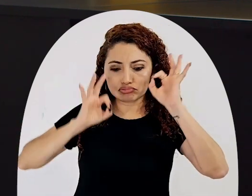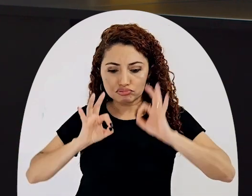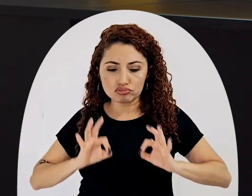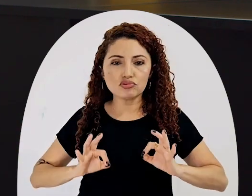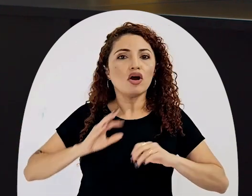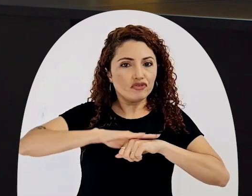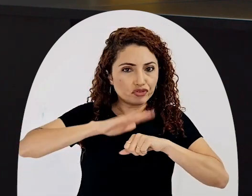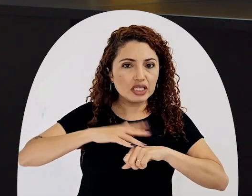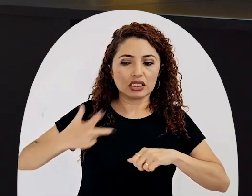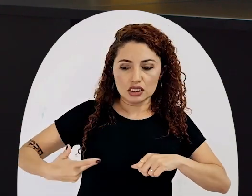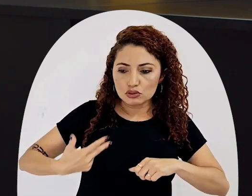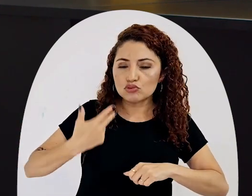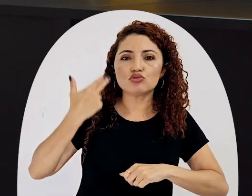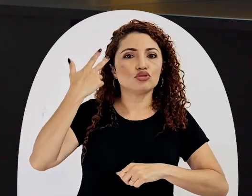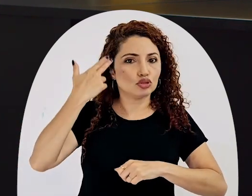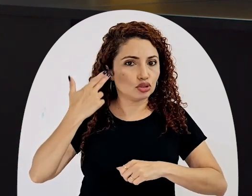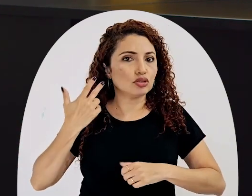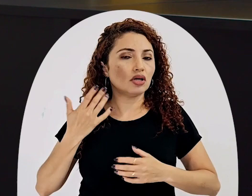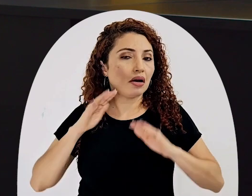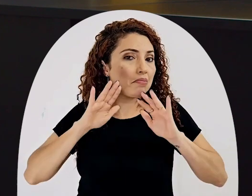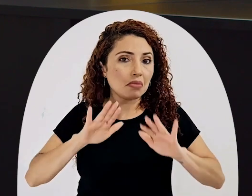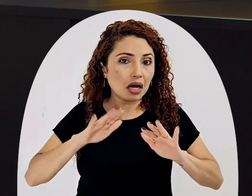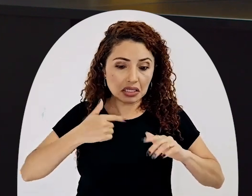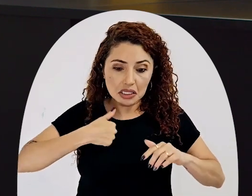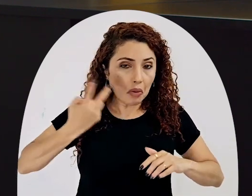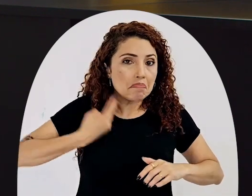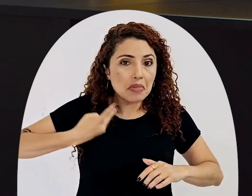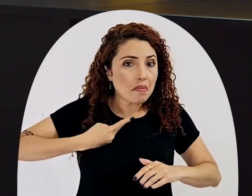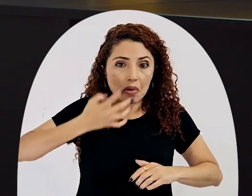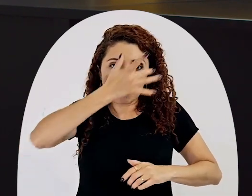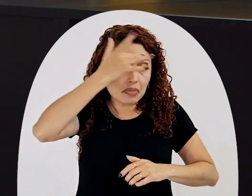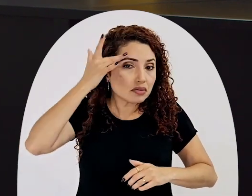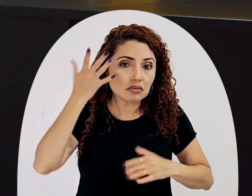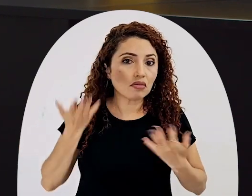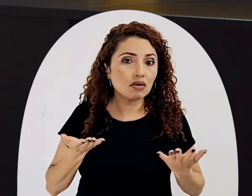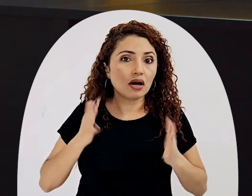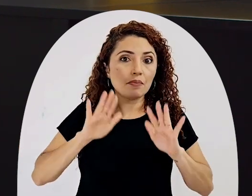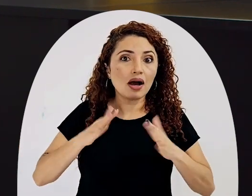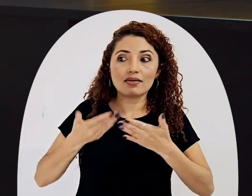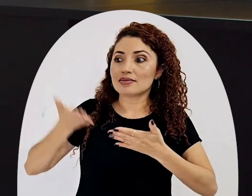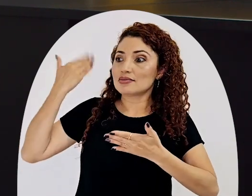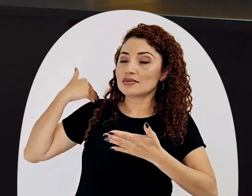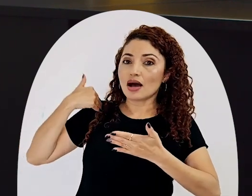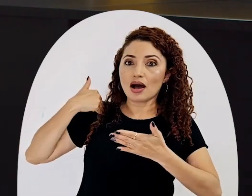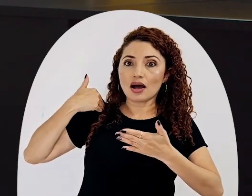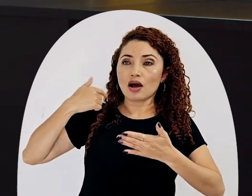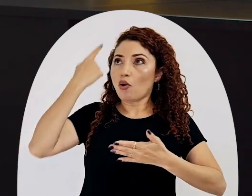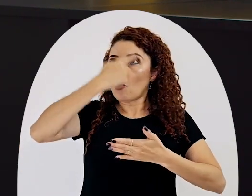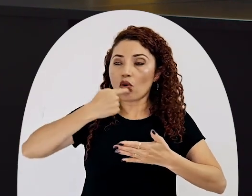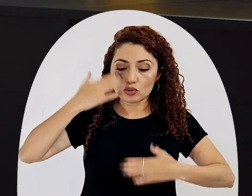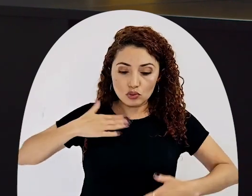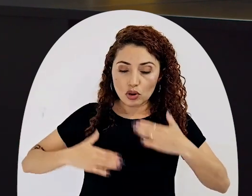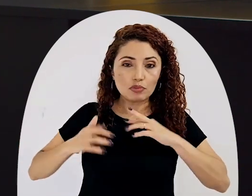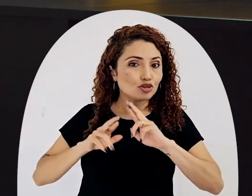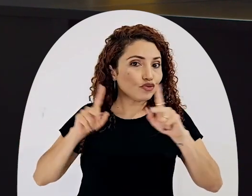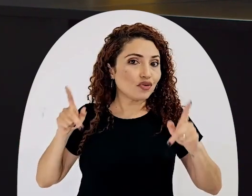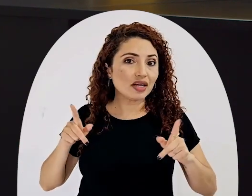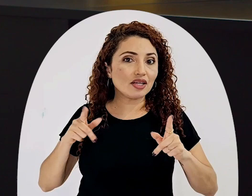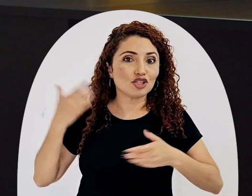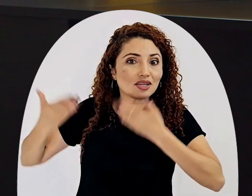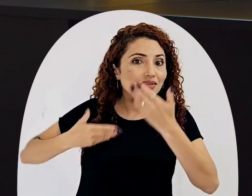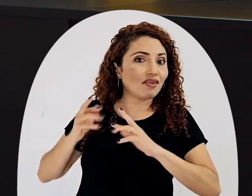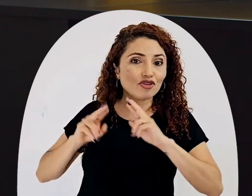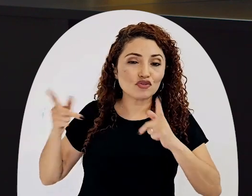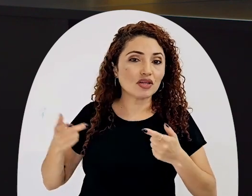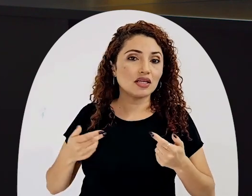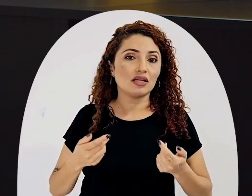sempre fui essa pessoa. Mas antes eu tinha uma aparência diferente, eu era tratado diferente. Então hoje eu sou muito mais aliado